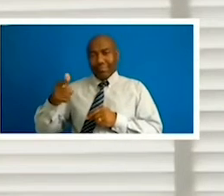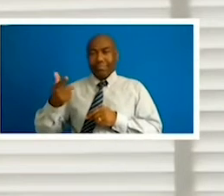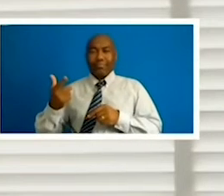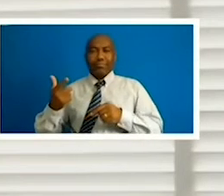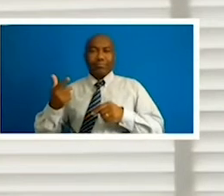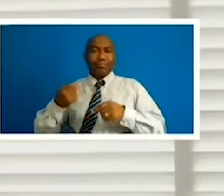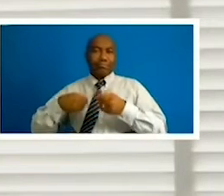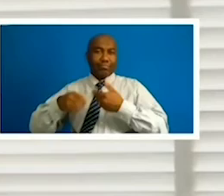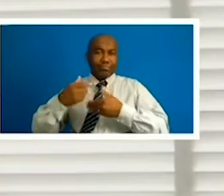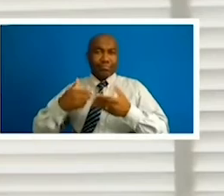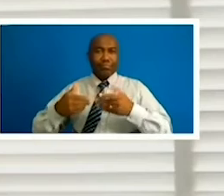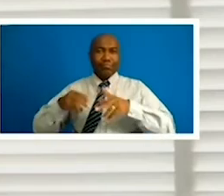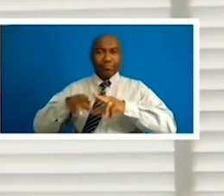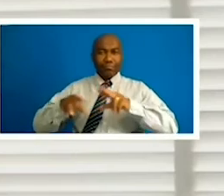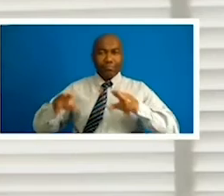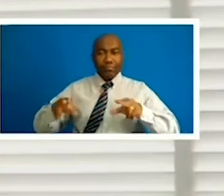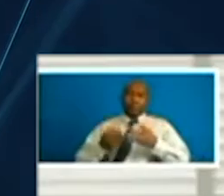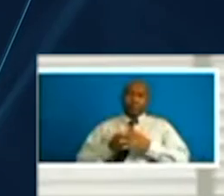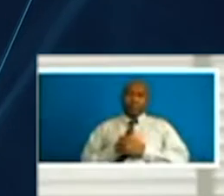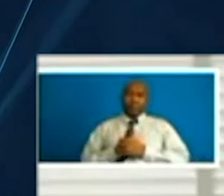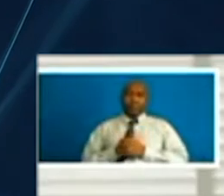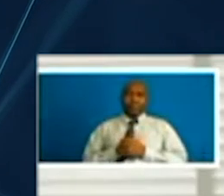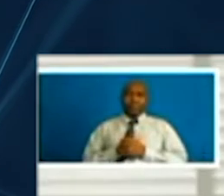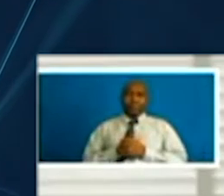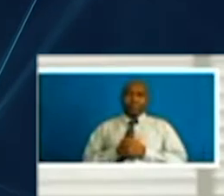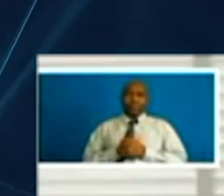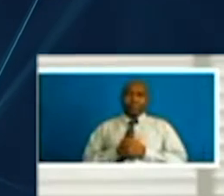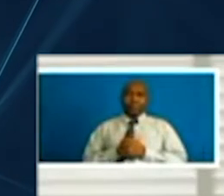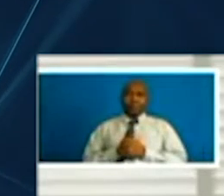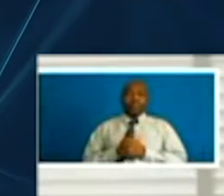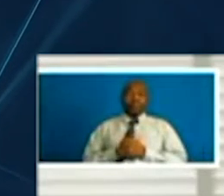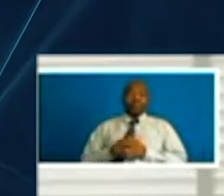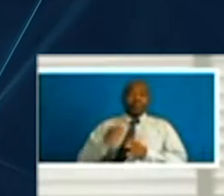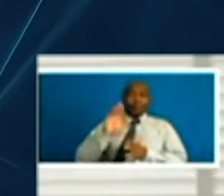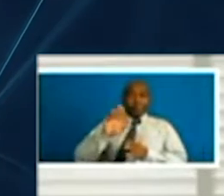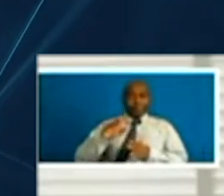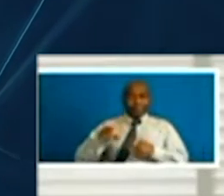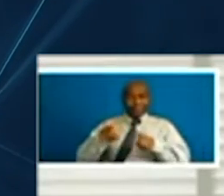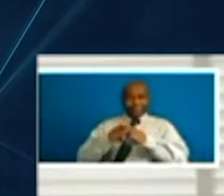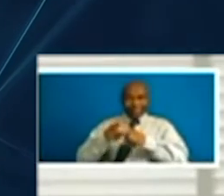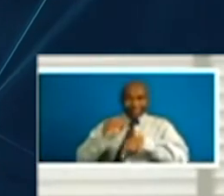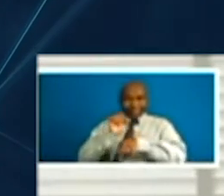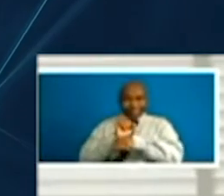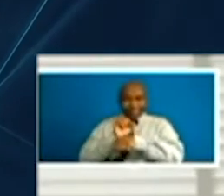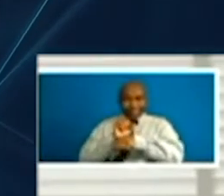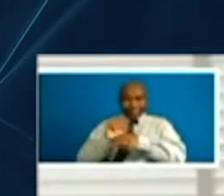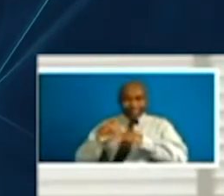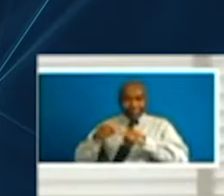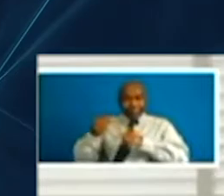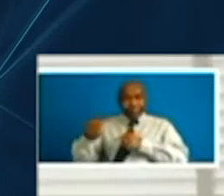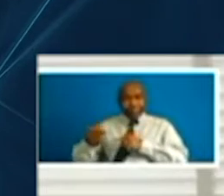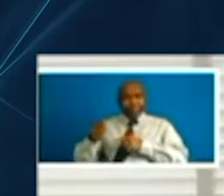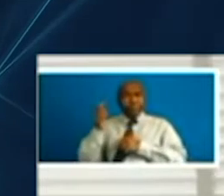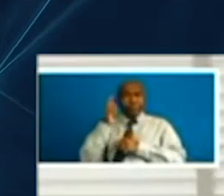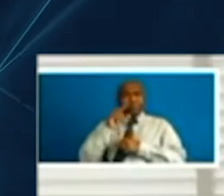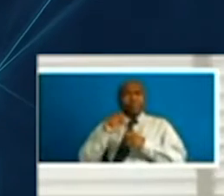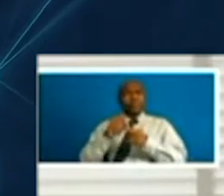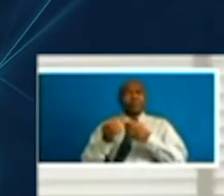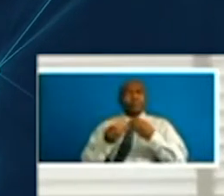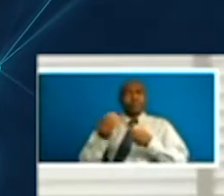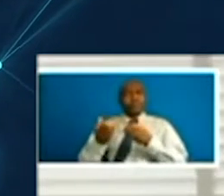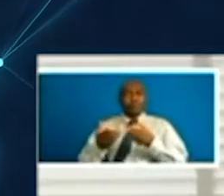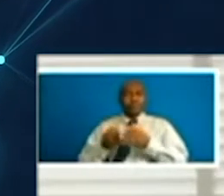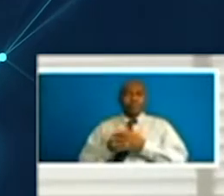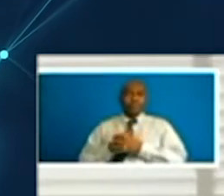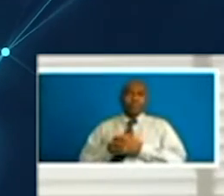não apresentou defesa sendo declarada à revelia com relação a irregularidade é que trata